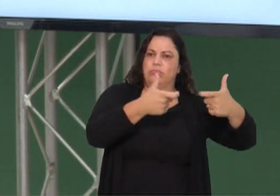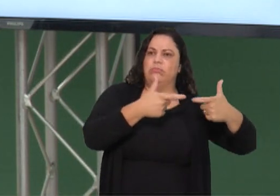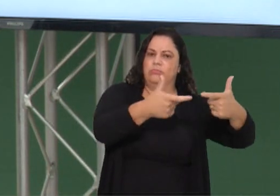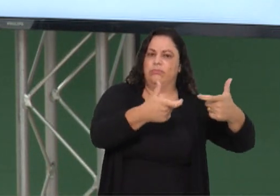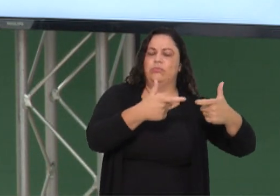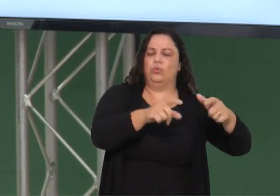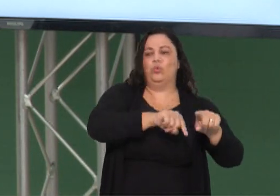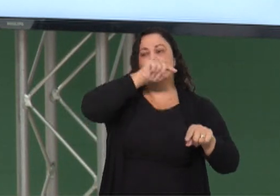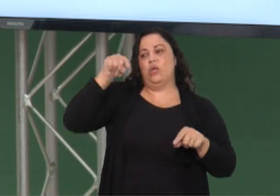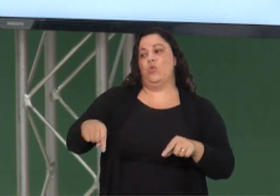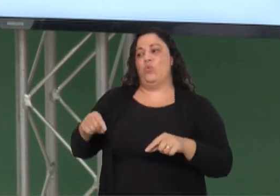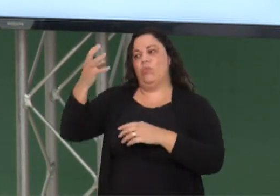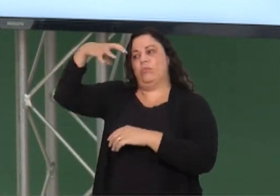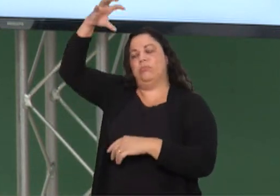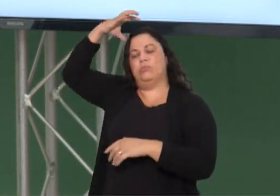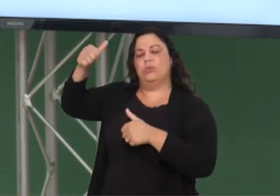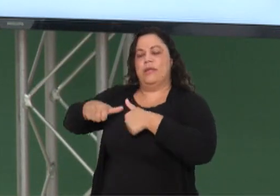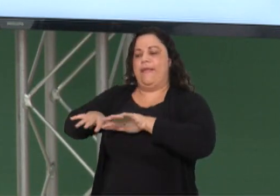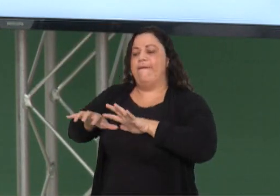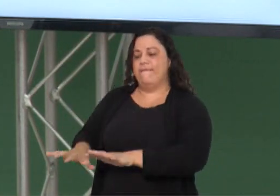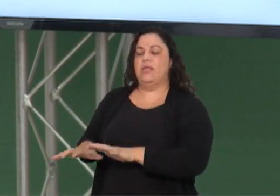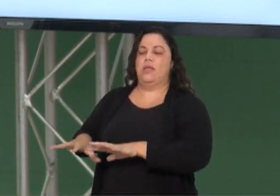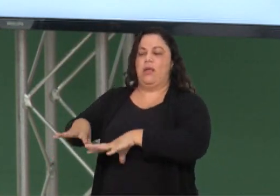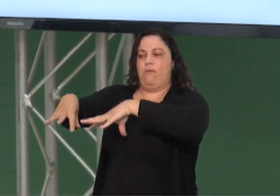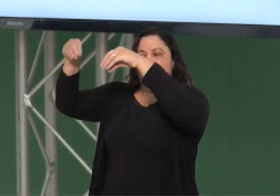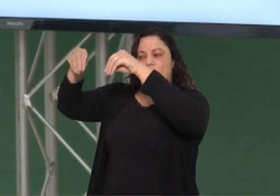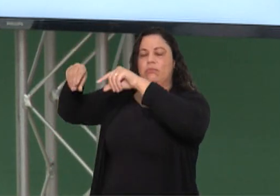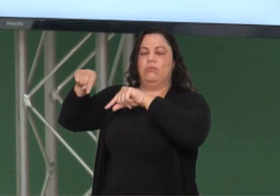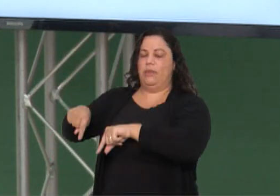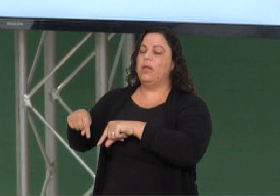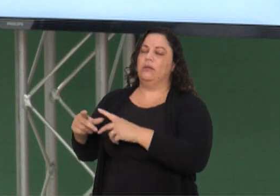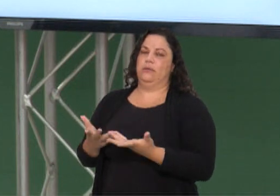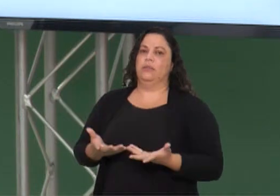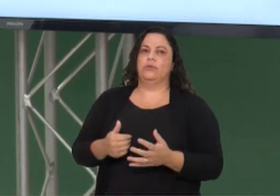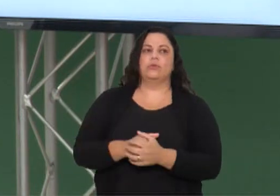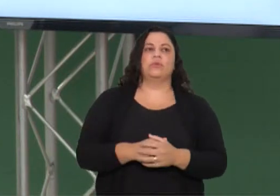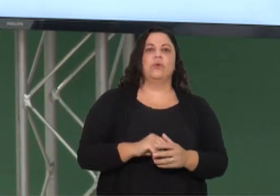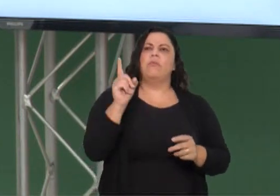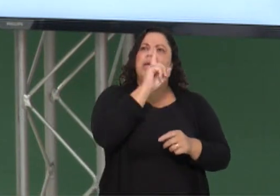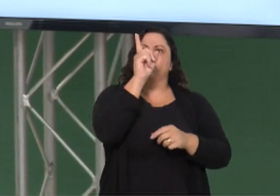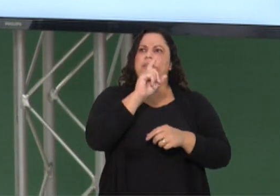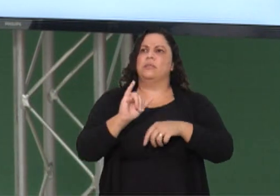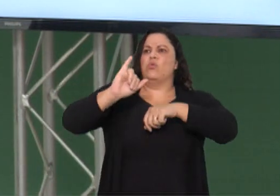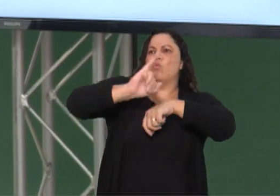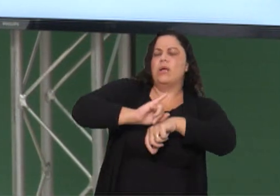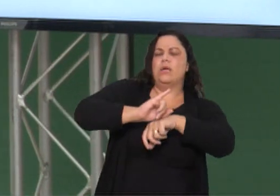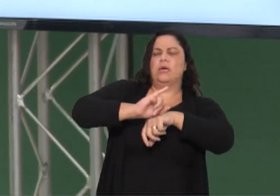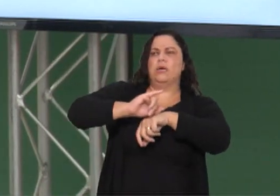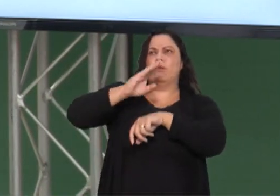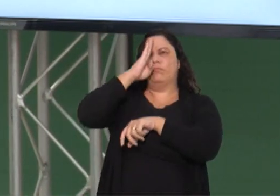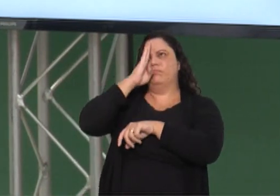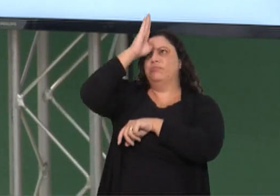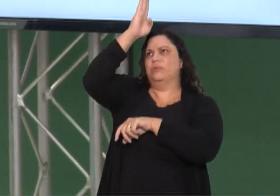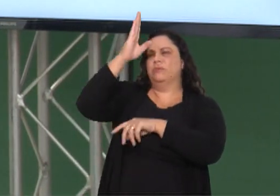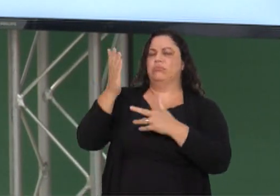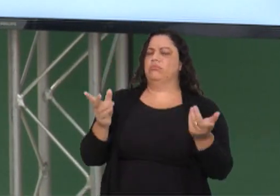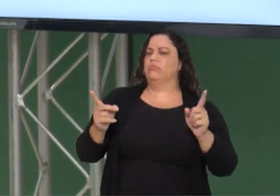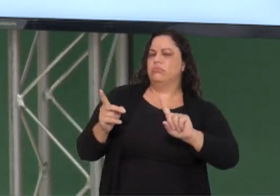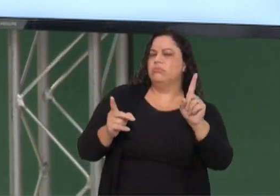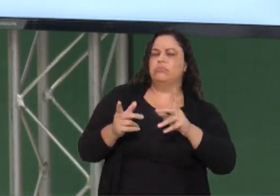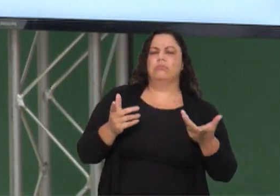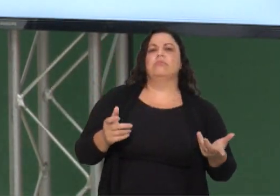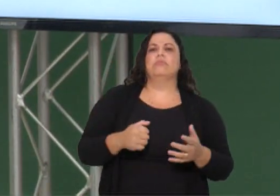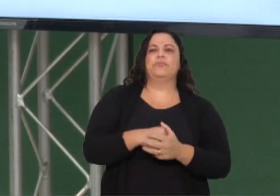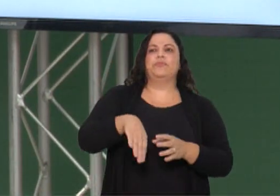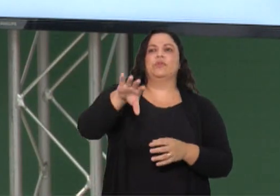políticas, né, divisões de poderes, e que colocavam inclusive o rei não como o centro, não como acima de todos. Inclusive os éforos estavam acima dos